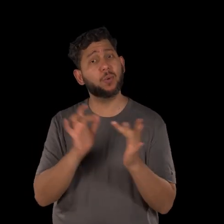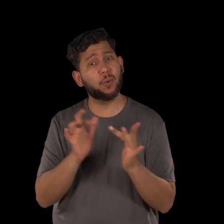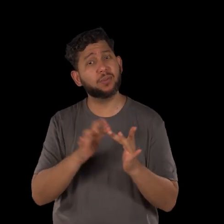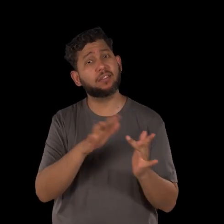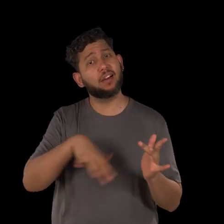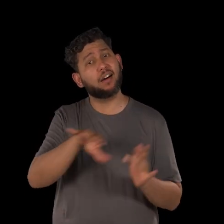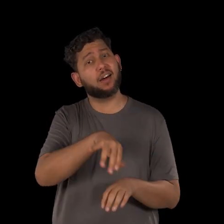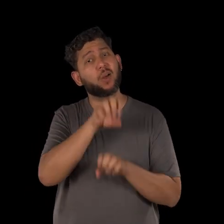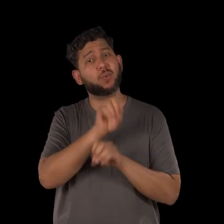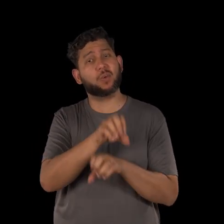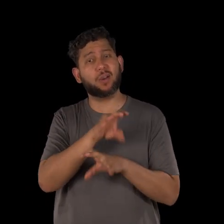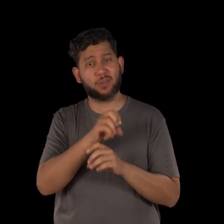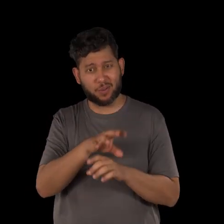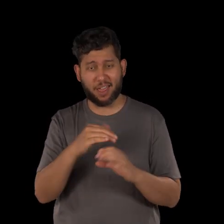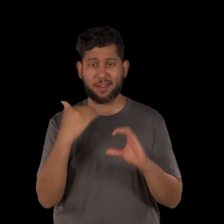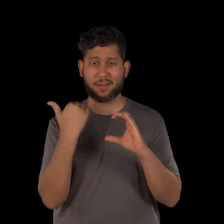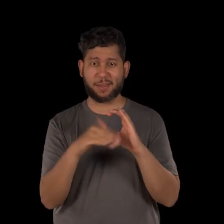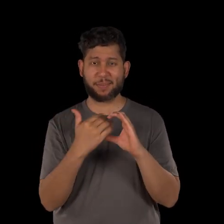educacional através do e-mail